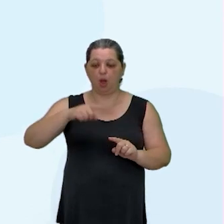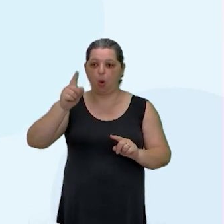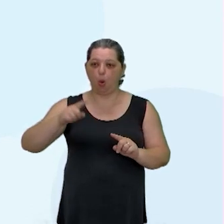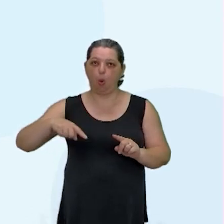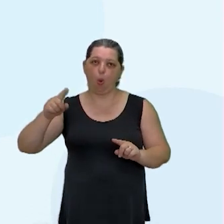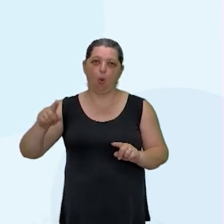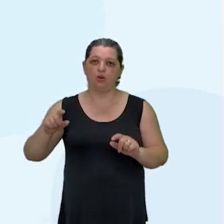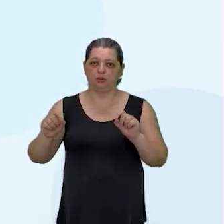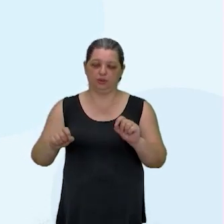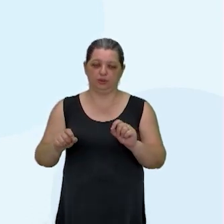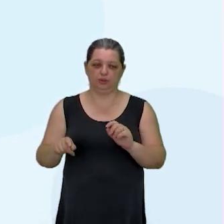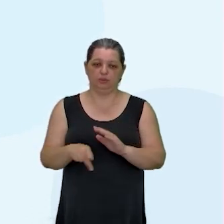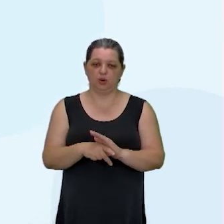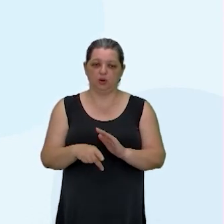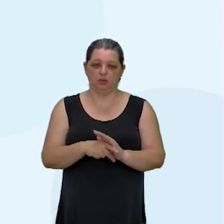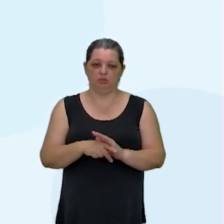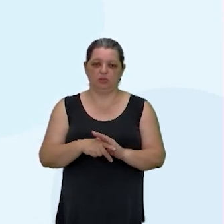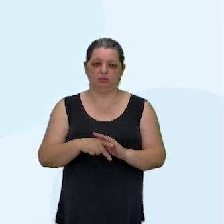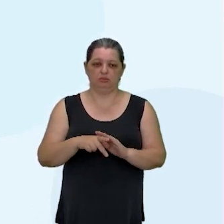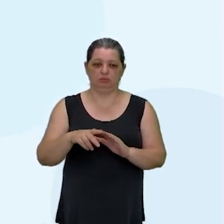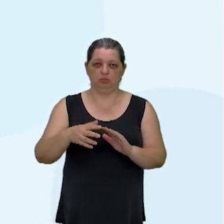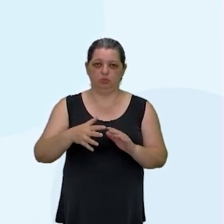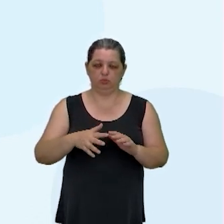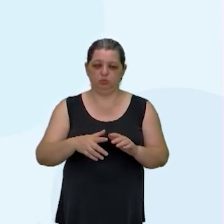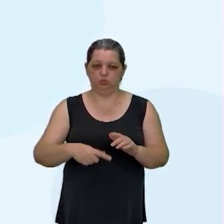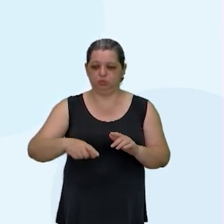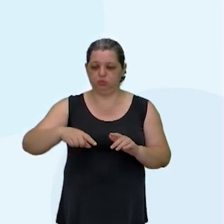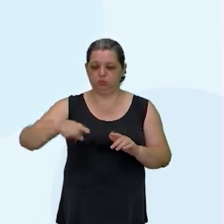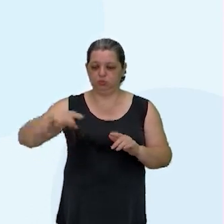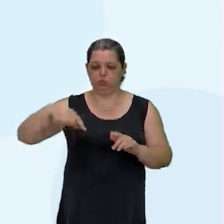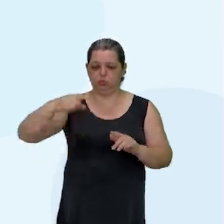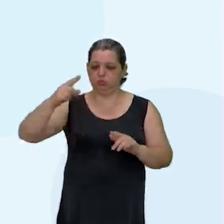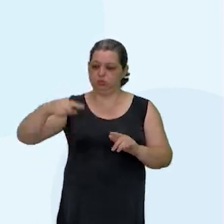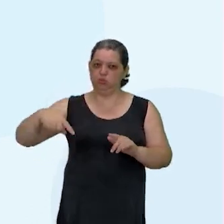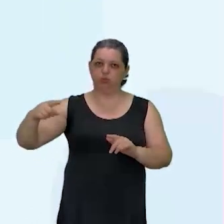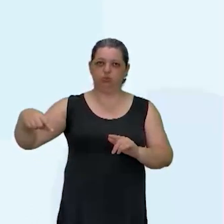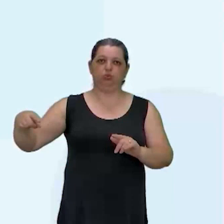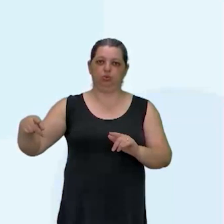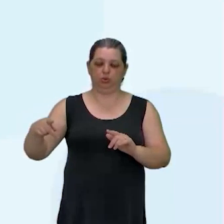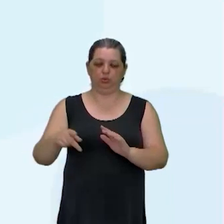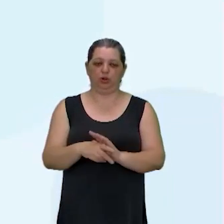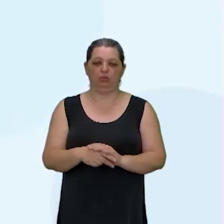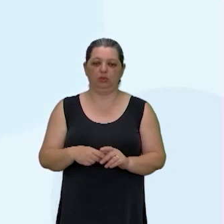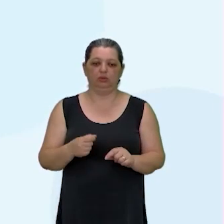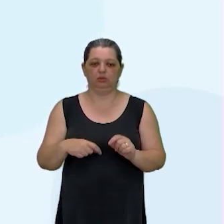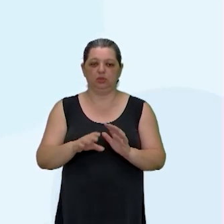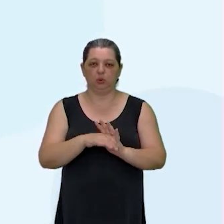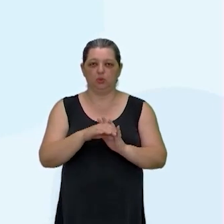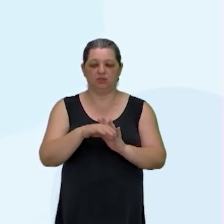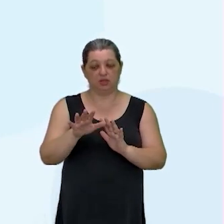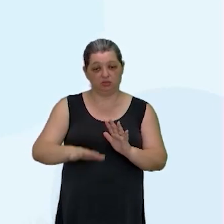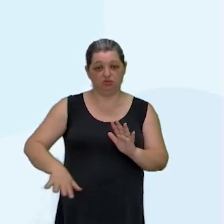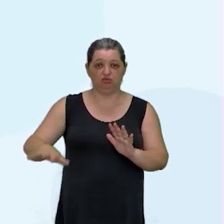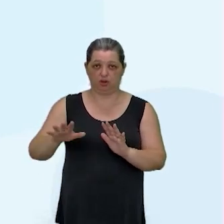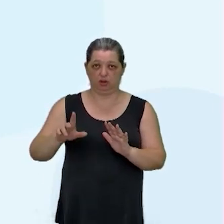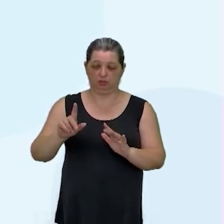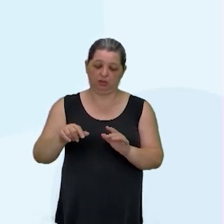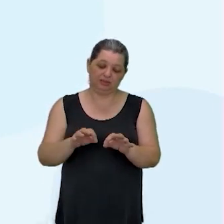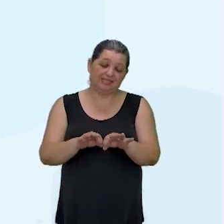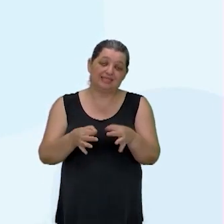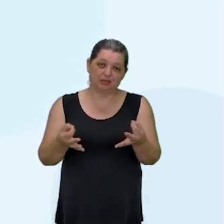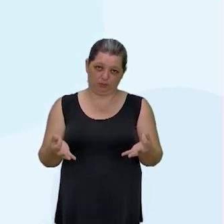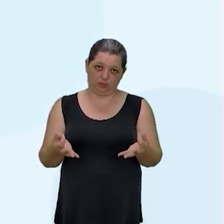perturbação que se propaga no meio em um determinado meio tá conceito aí geral de onda mais